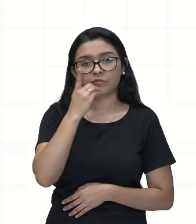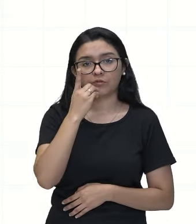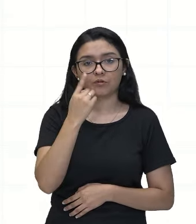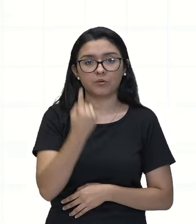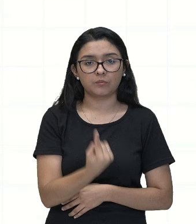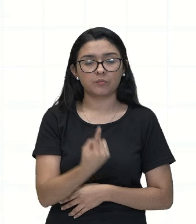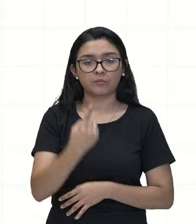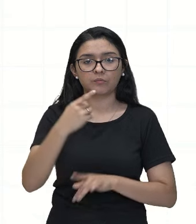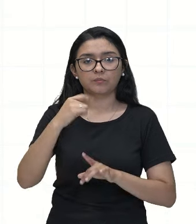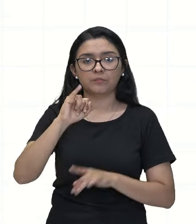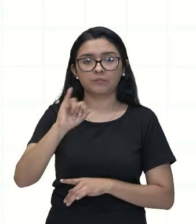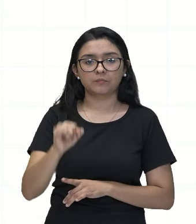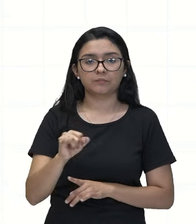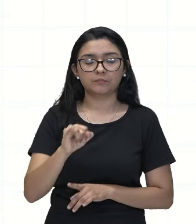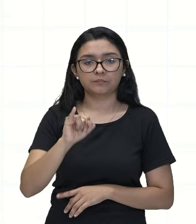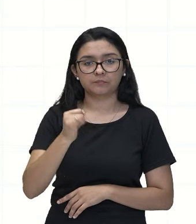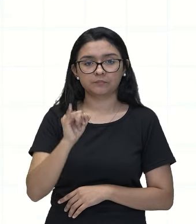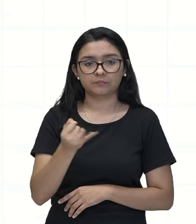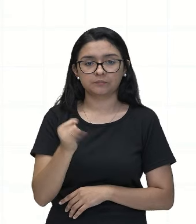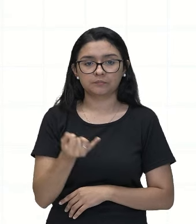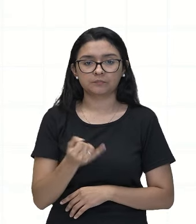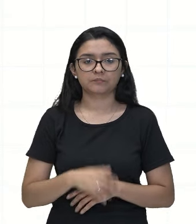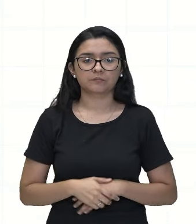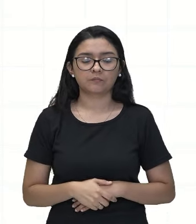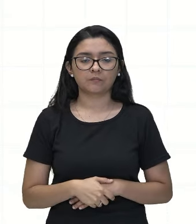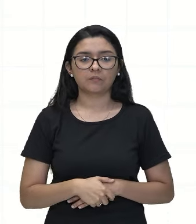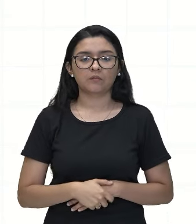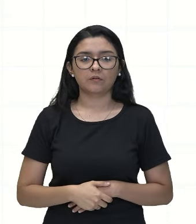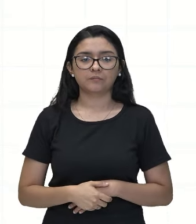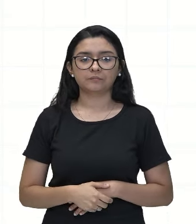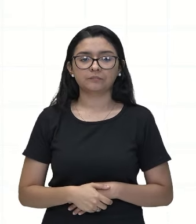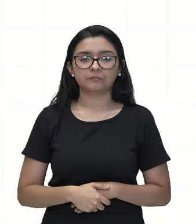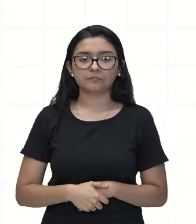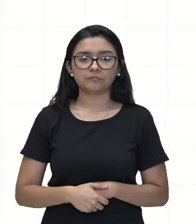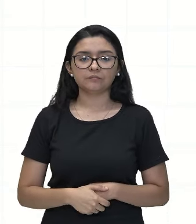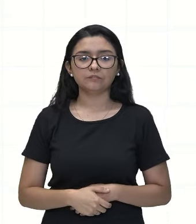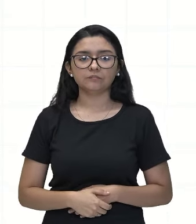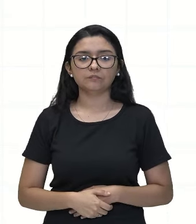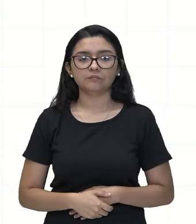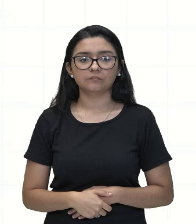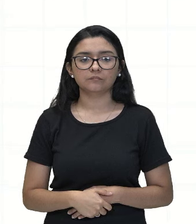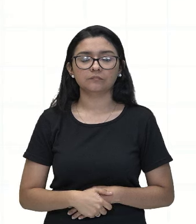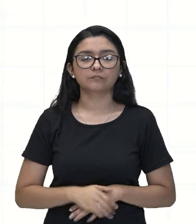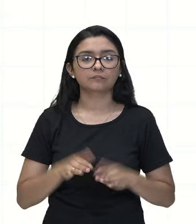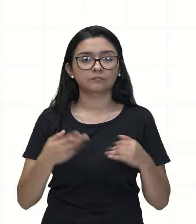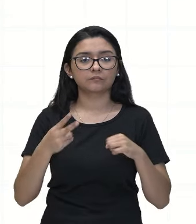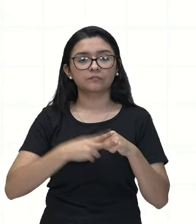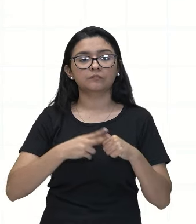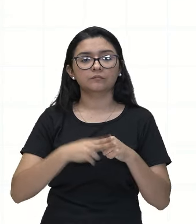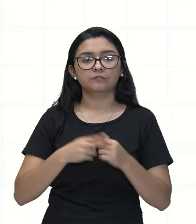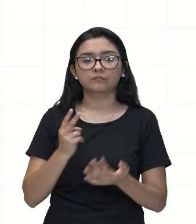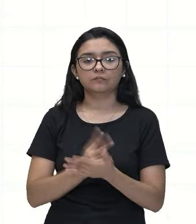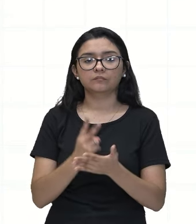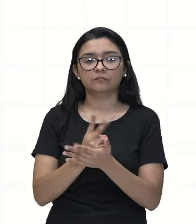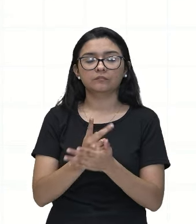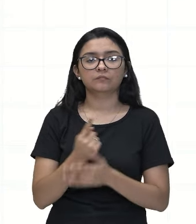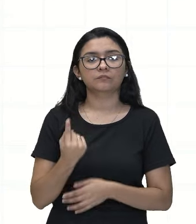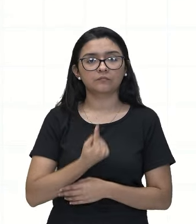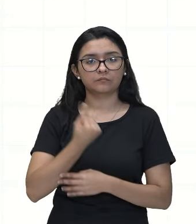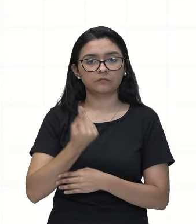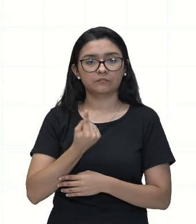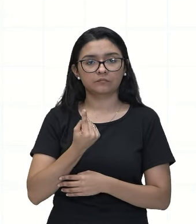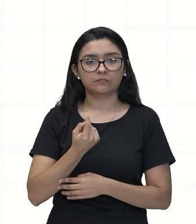como é o primeiro dia do mês então a contagem é o verbo fica no